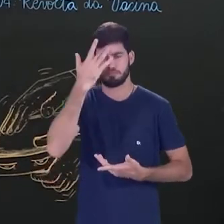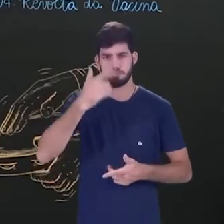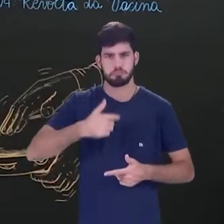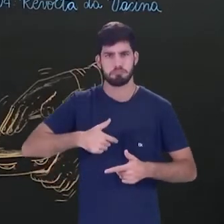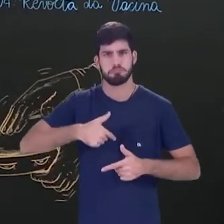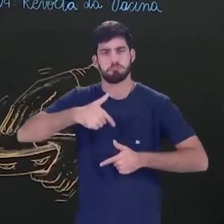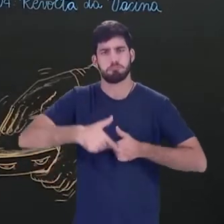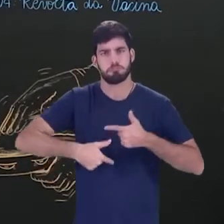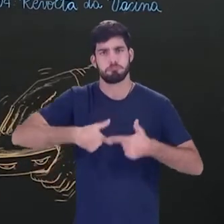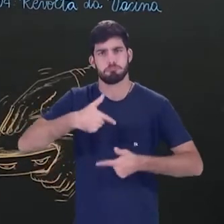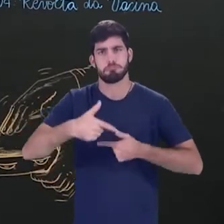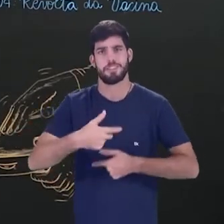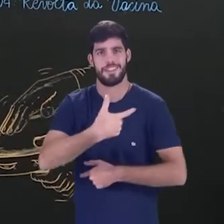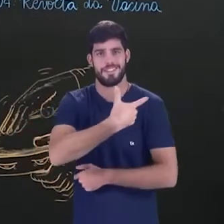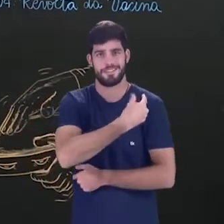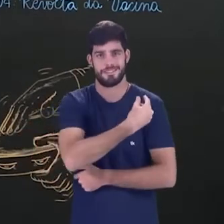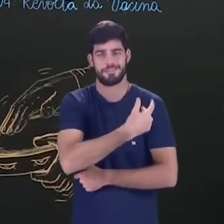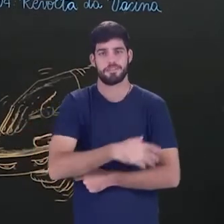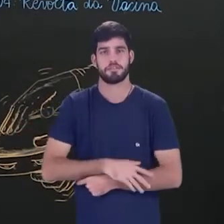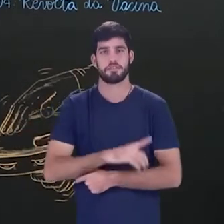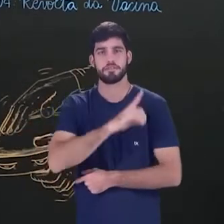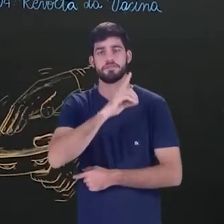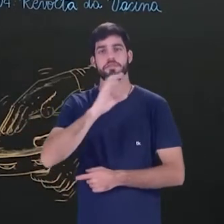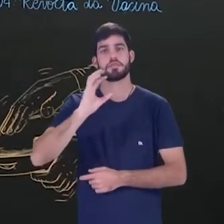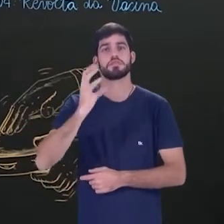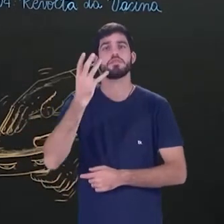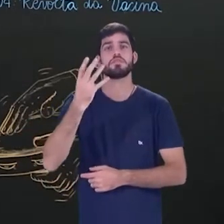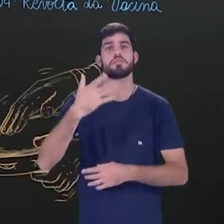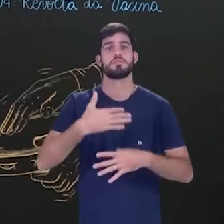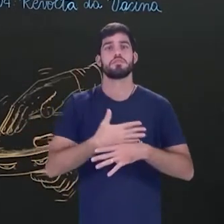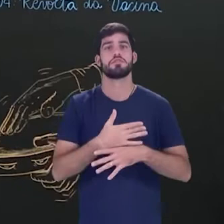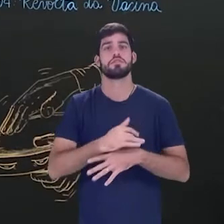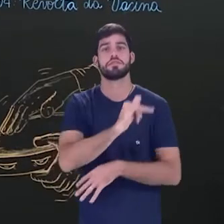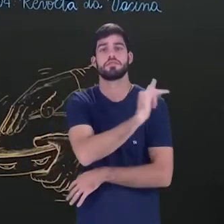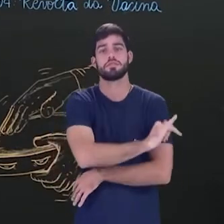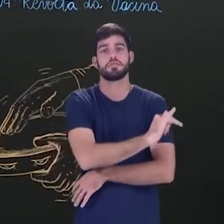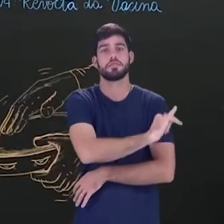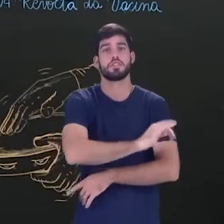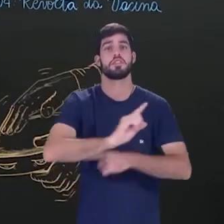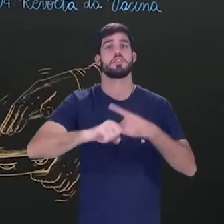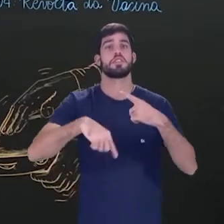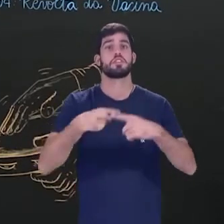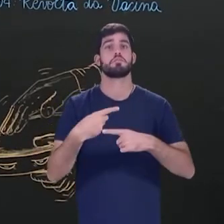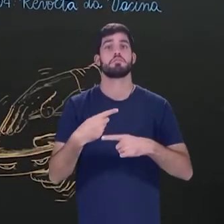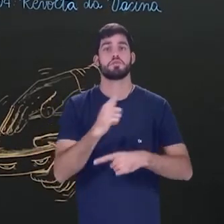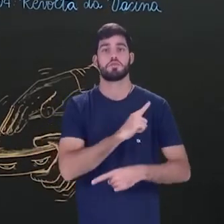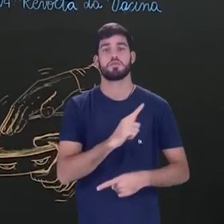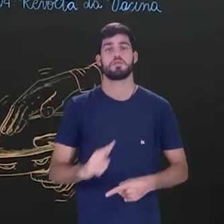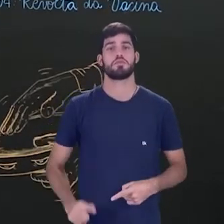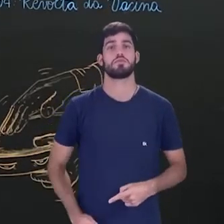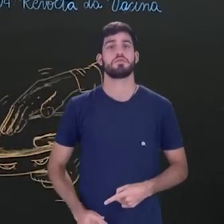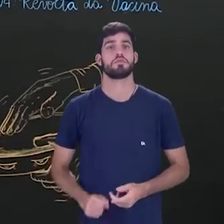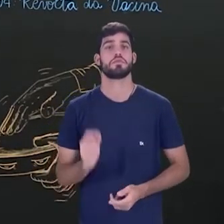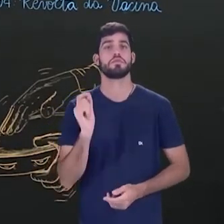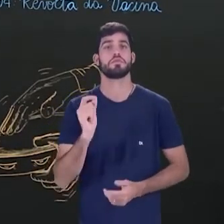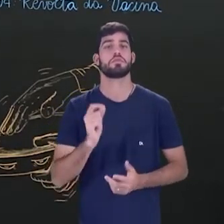da Vacina ela aconteceu na cidade do Rio de Janeiro, depois que o governo local